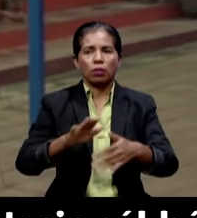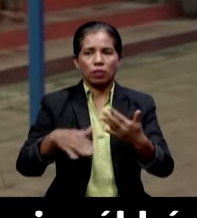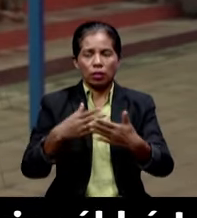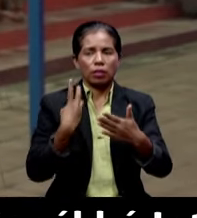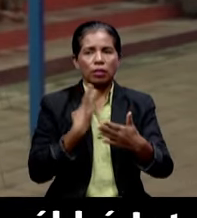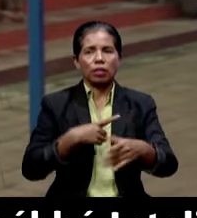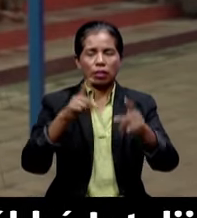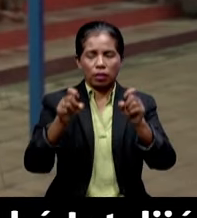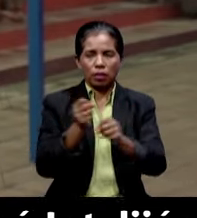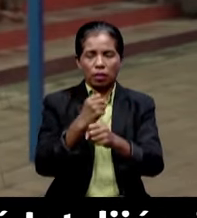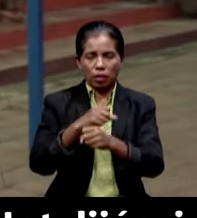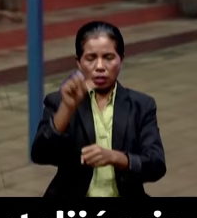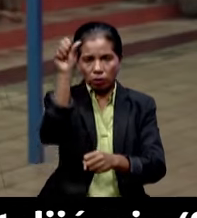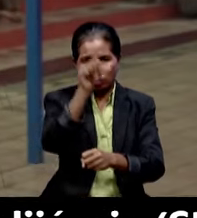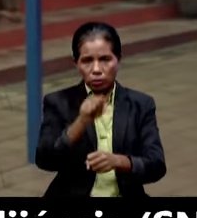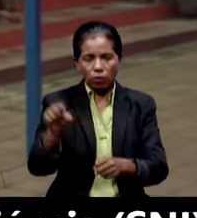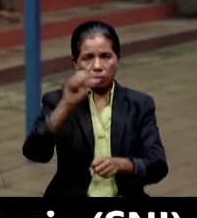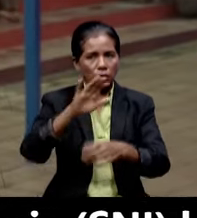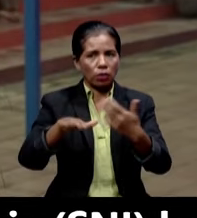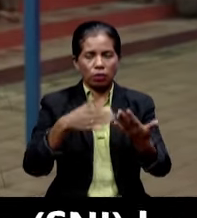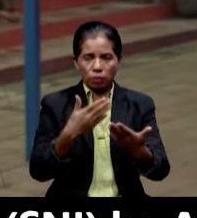te halo auditoria para boa tira né hoto